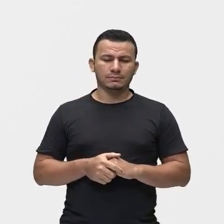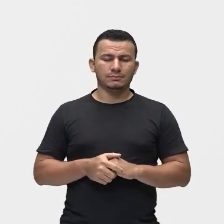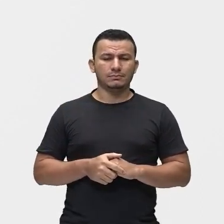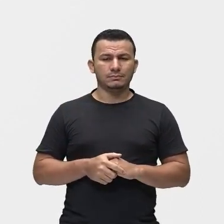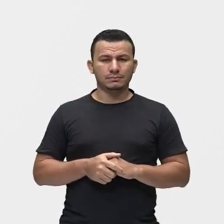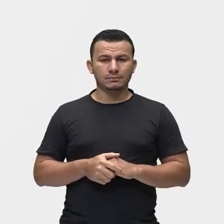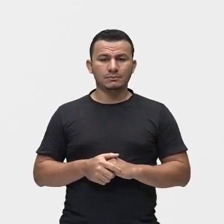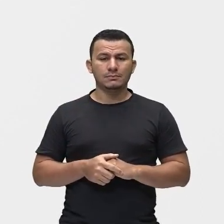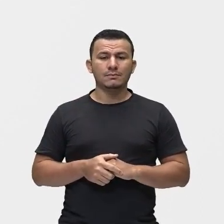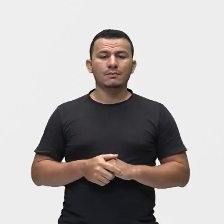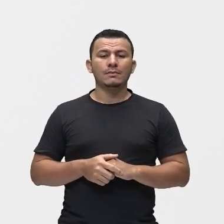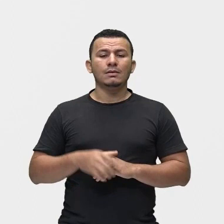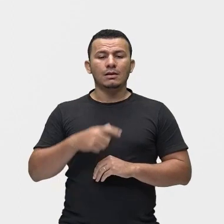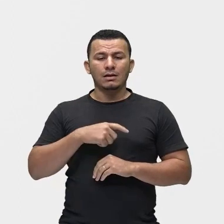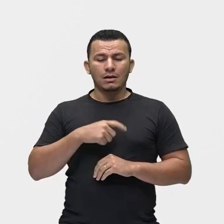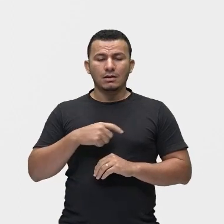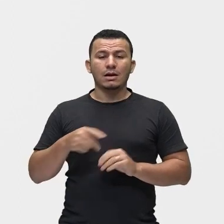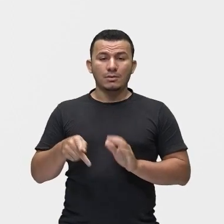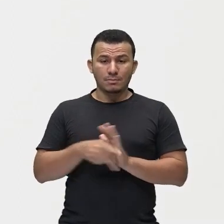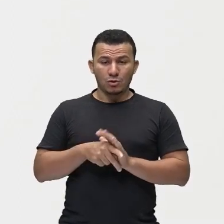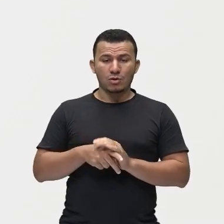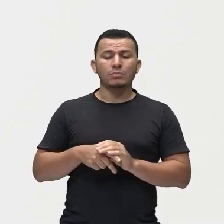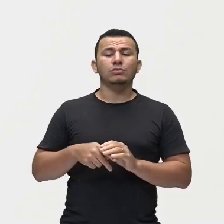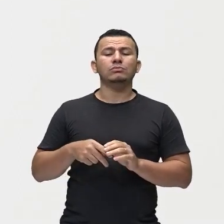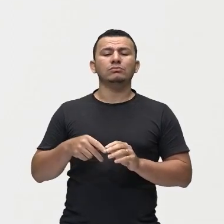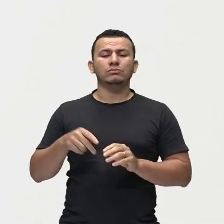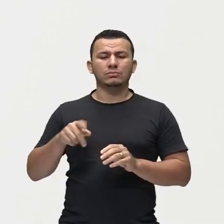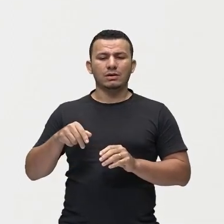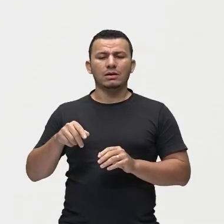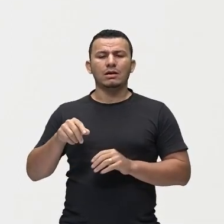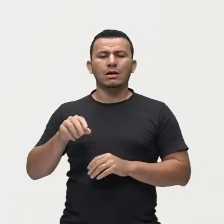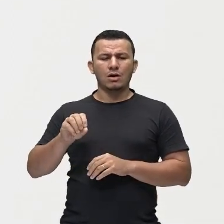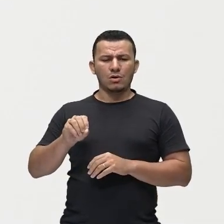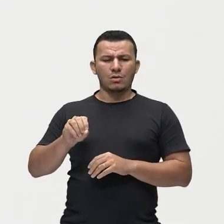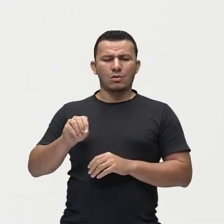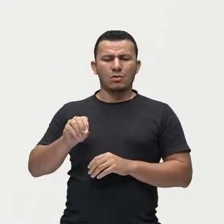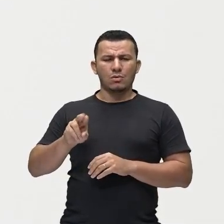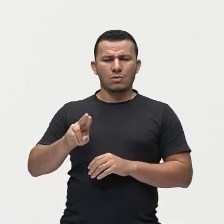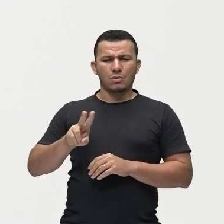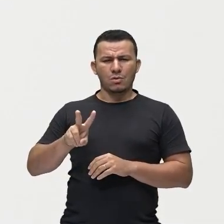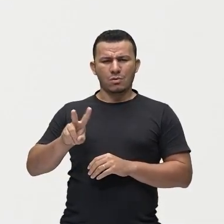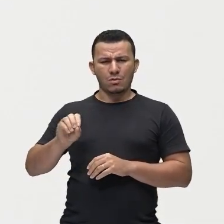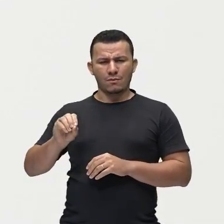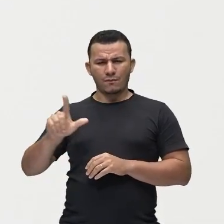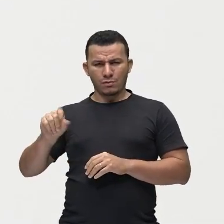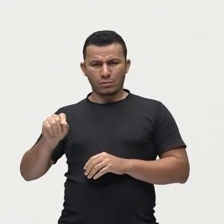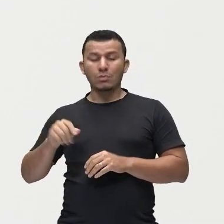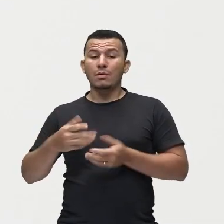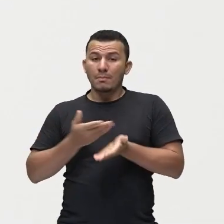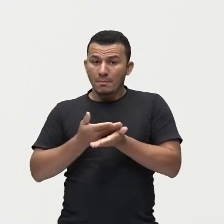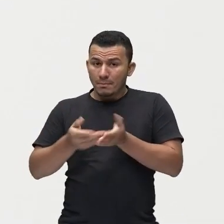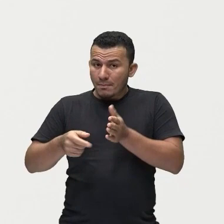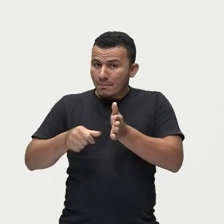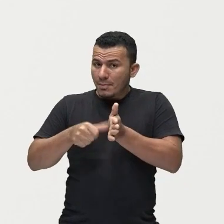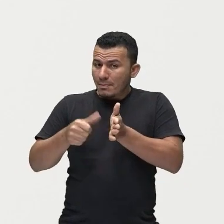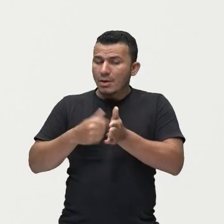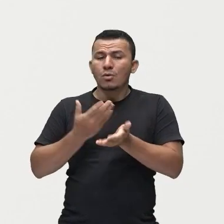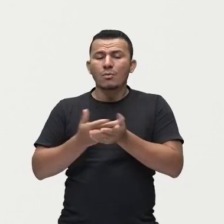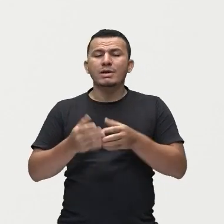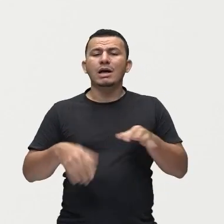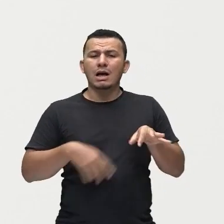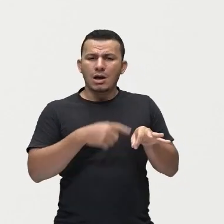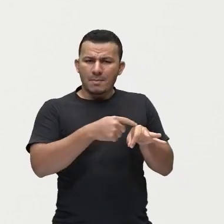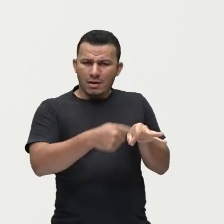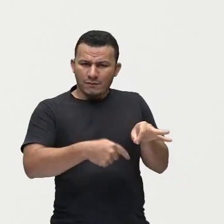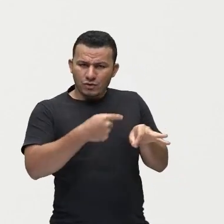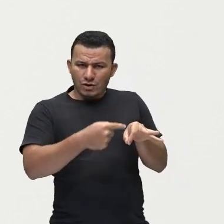o aparelho reprodutor feminino, tá? Então, aqui a gente tem o canal vaginal, o útero, as